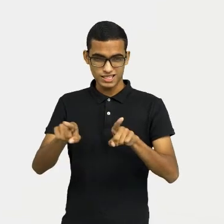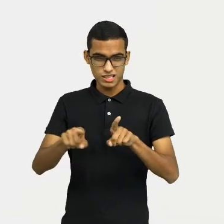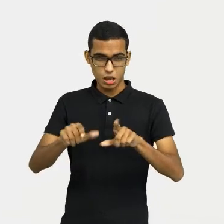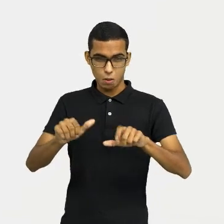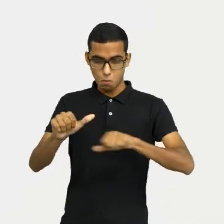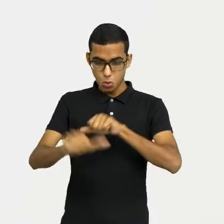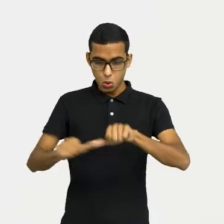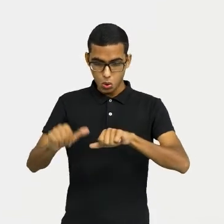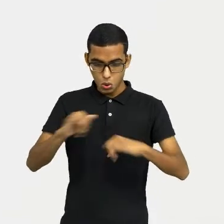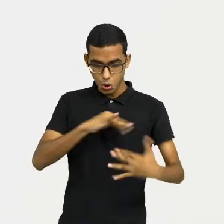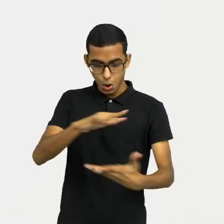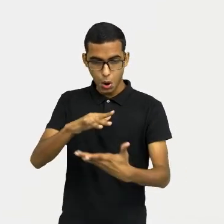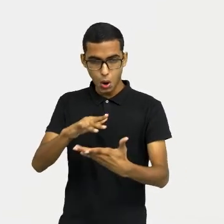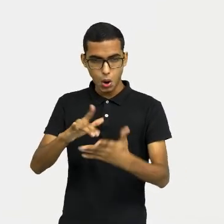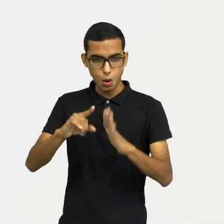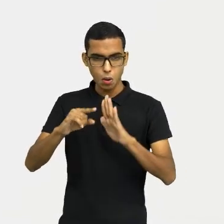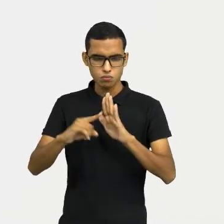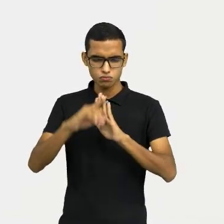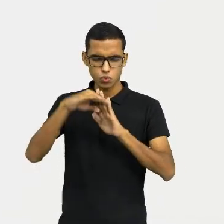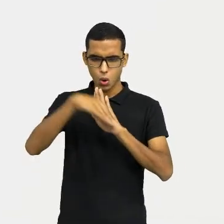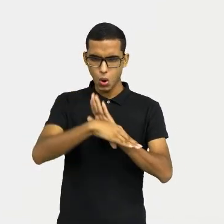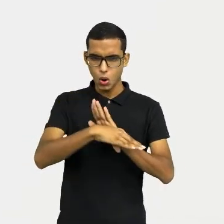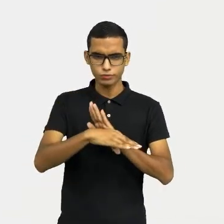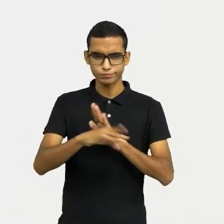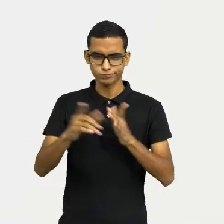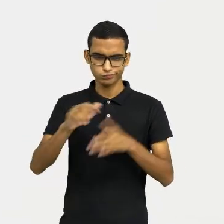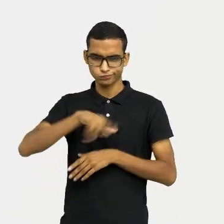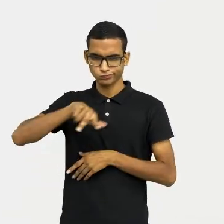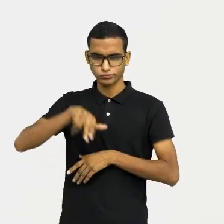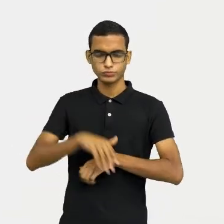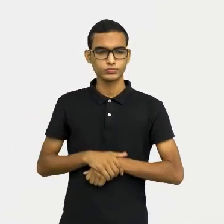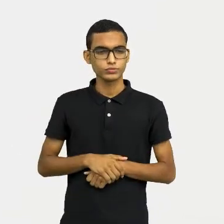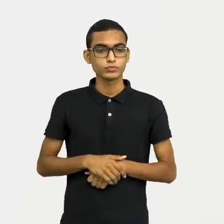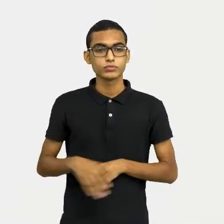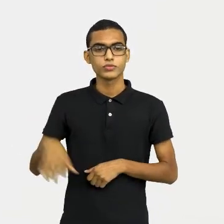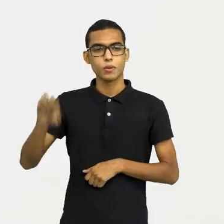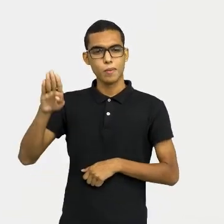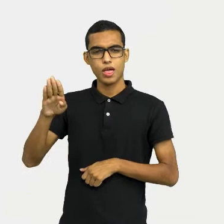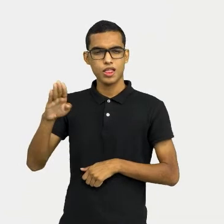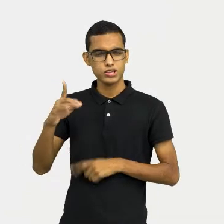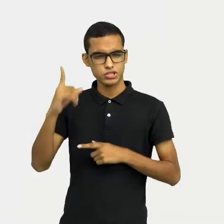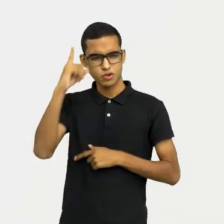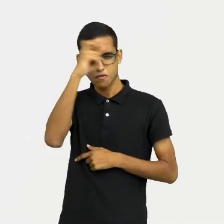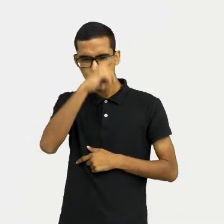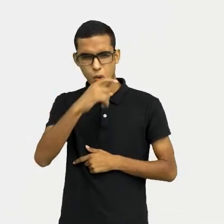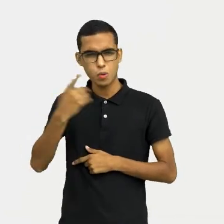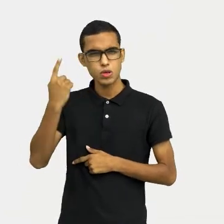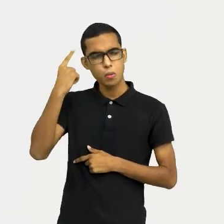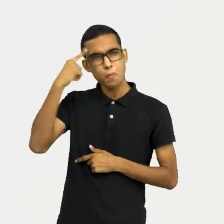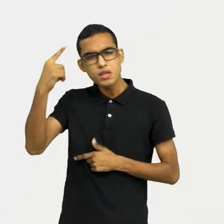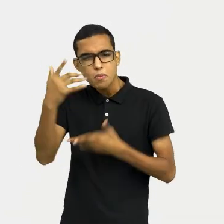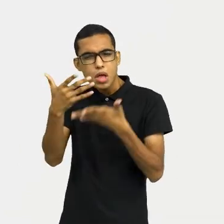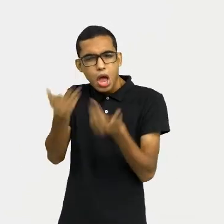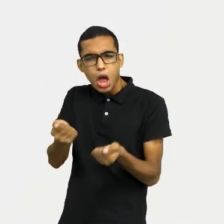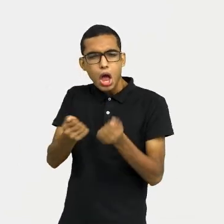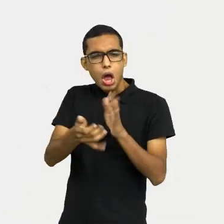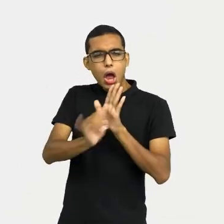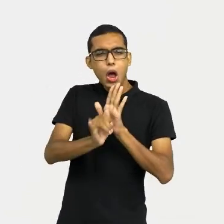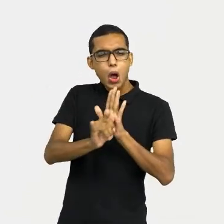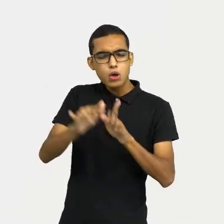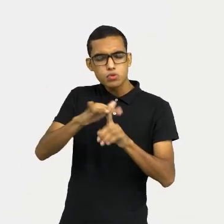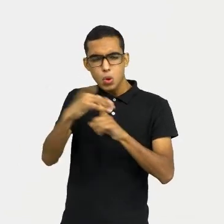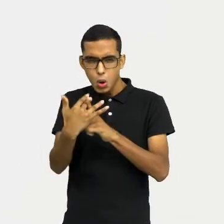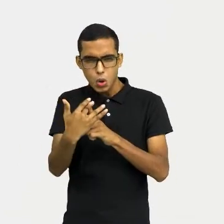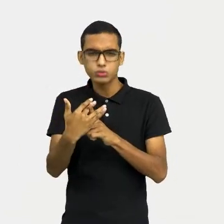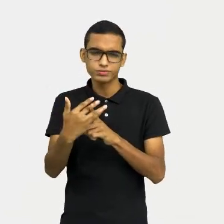ter essa perturbação. Não vai dificultar o crescimento da ideologia ali na Rússia, não vai